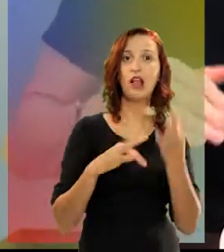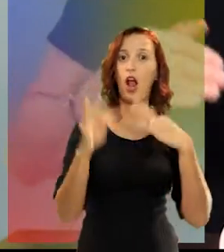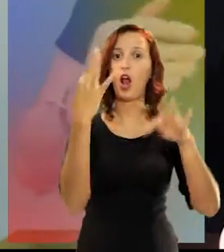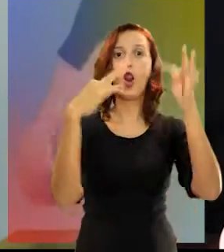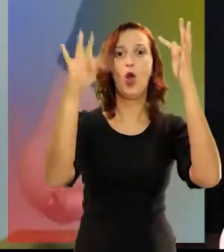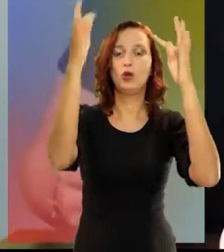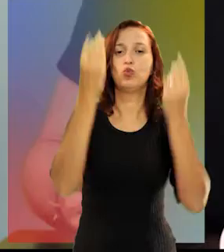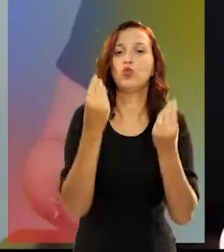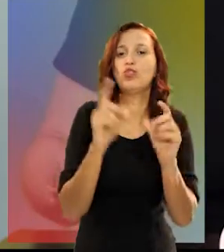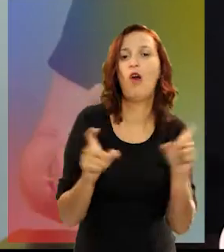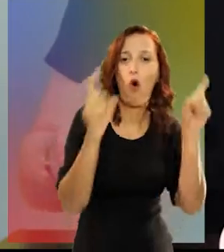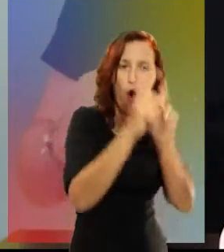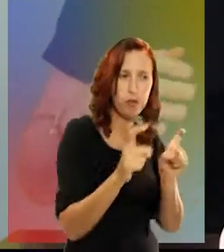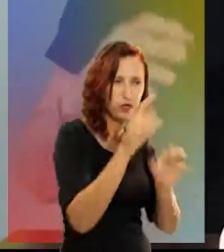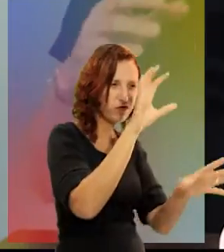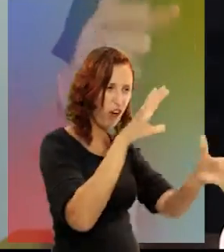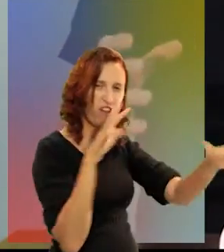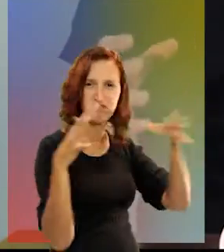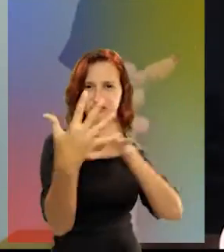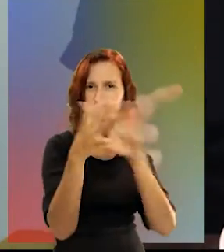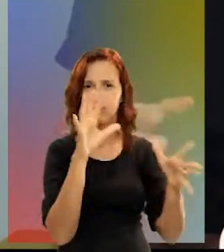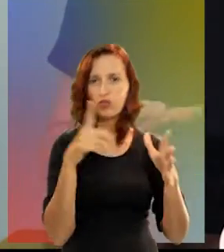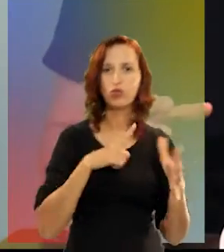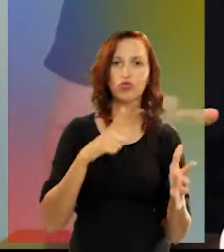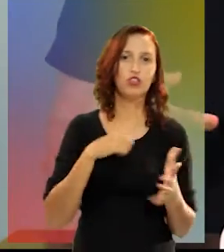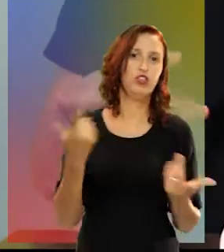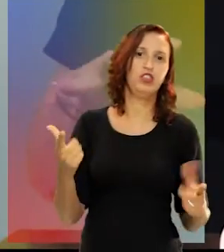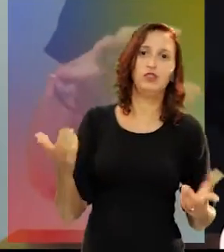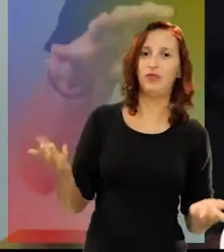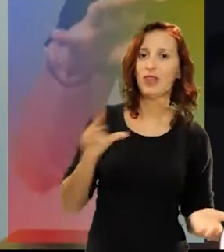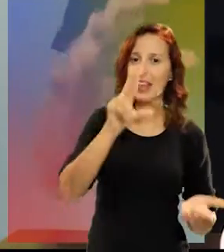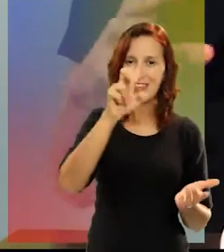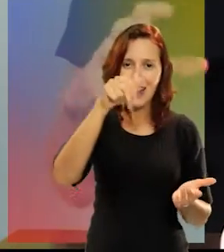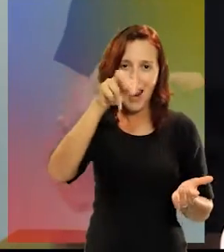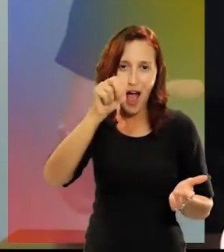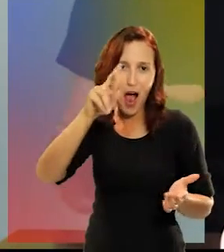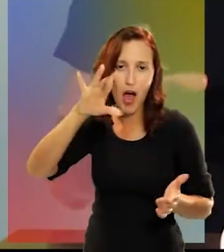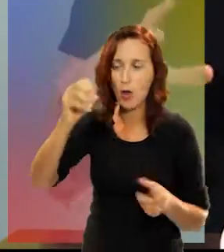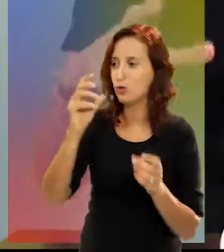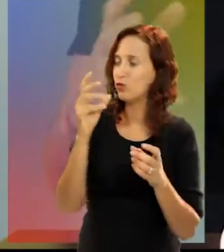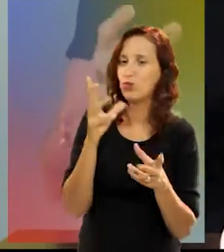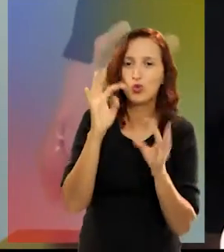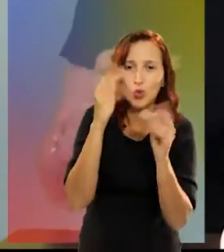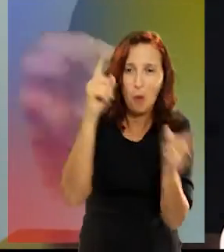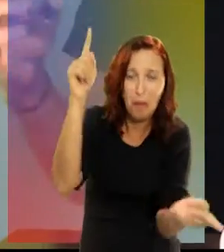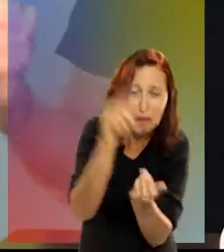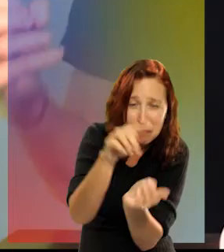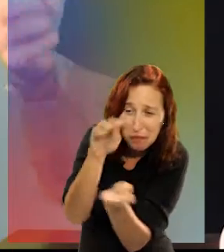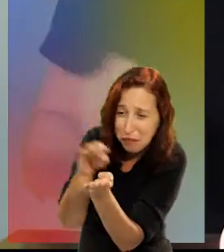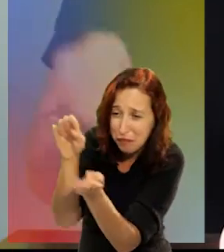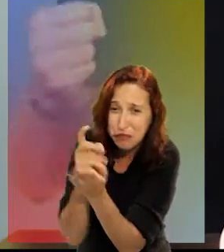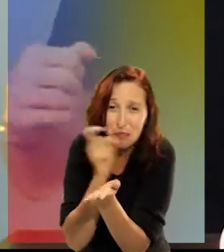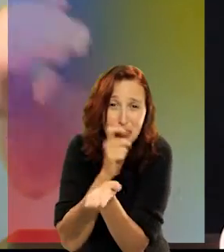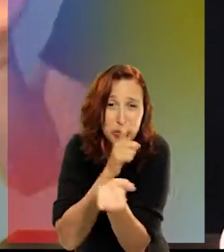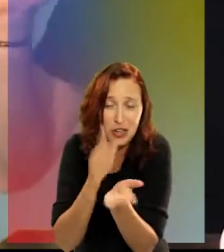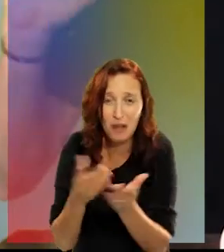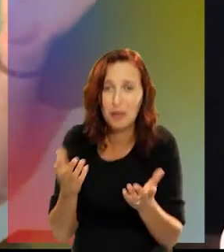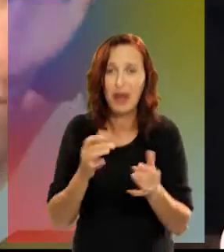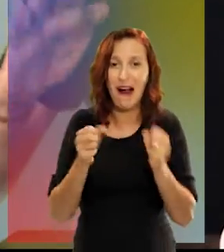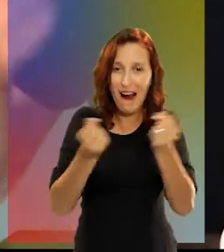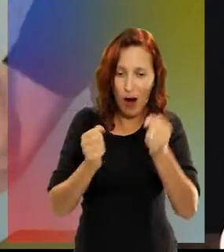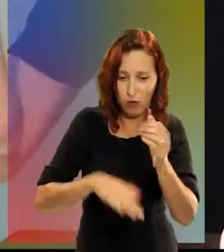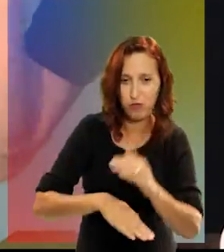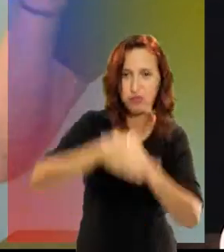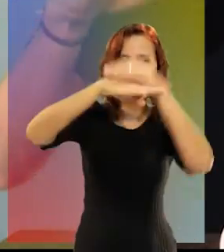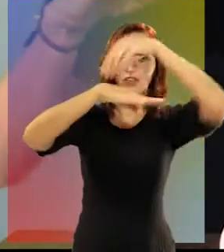Aliás, não existia computação gráfica. O cenário era muito legal, os takes do cenário eram muito legais, maquete. É tudo maquete, é tudo de verdade. Cara, você pegaram um carro, suspende o carro e